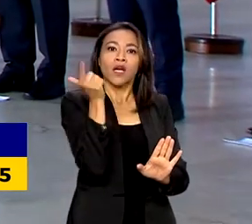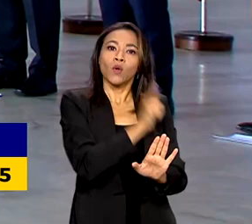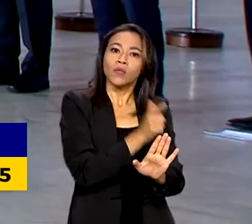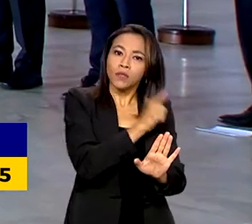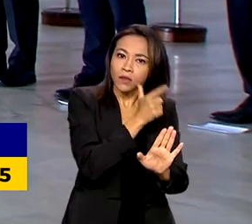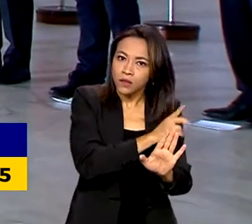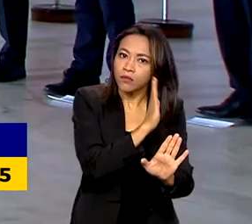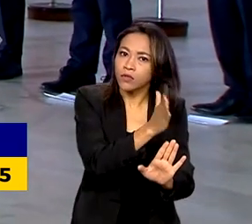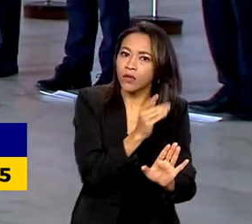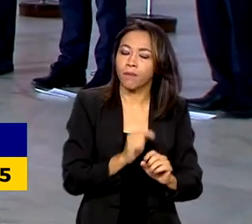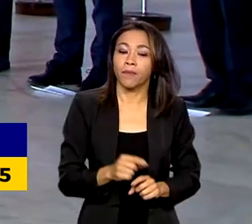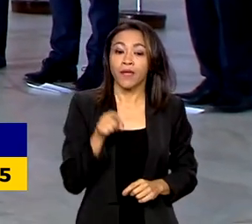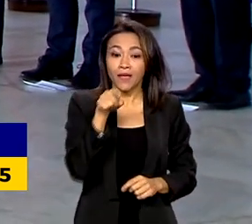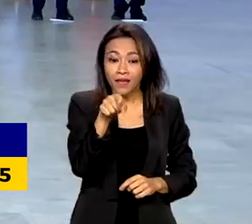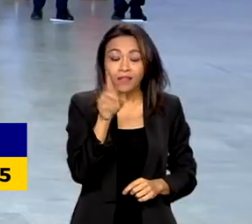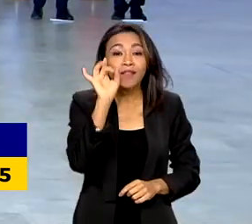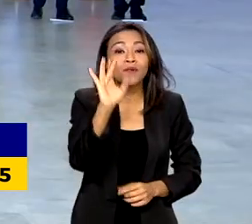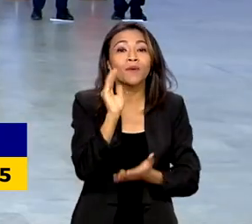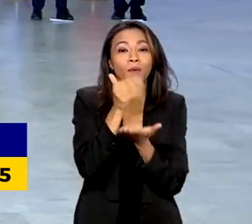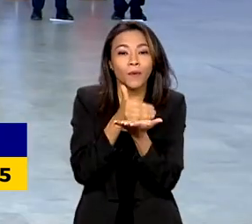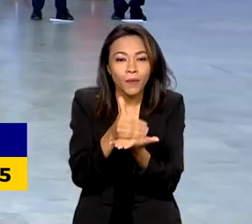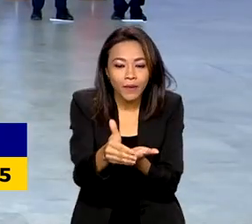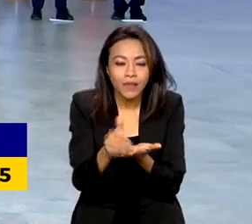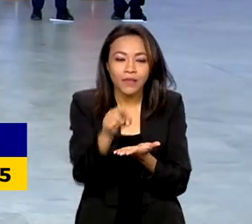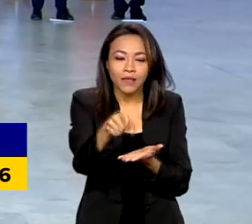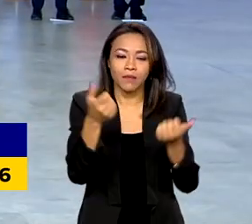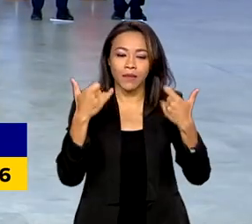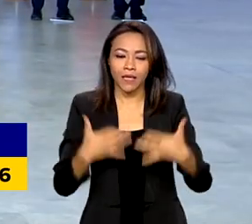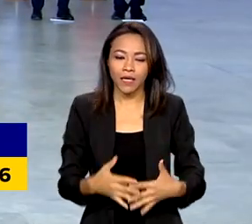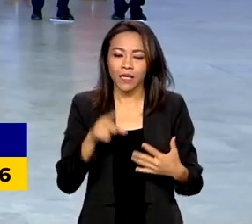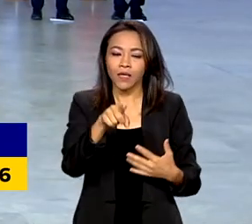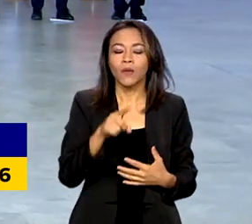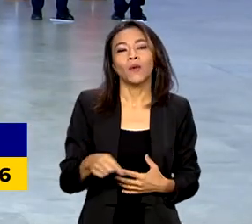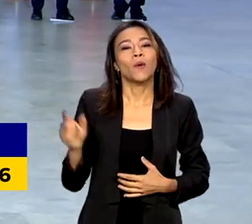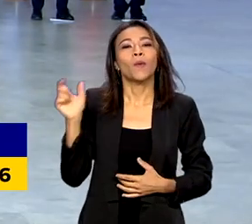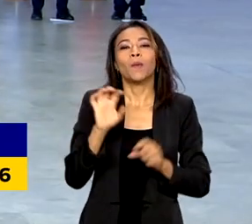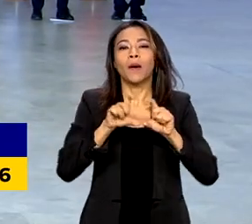é só o começo. Como disse um dos líderes citando um provérbio